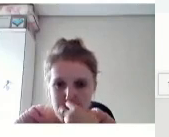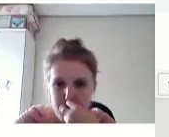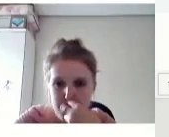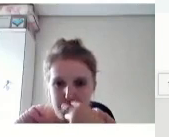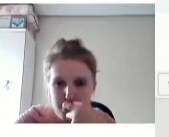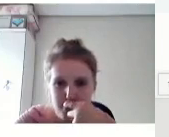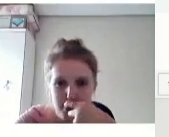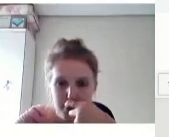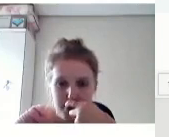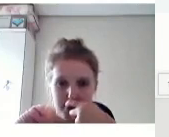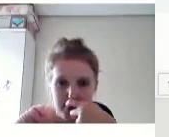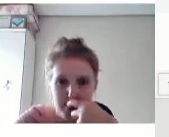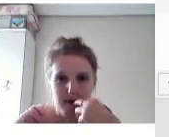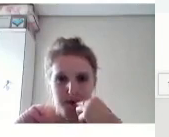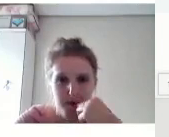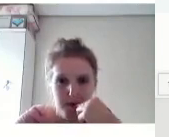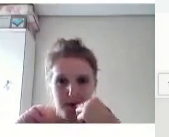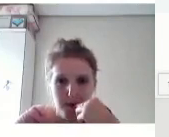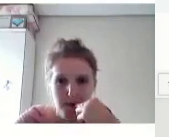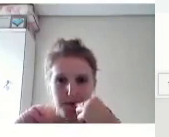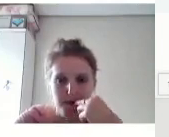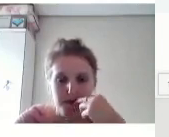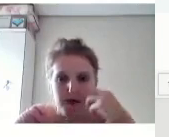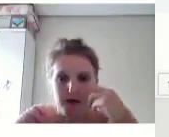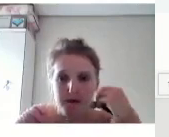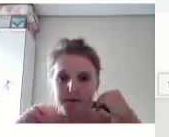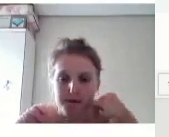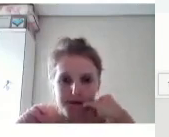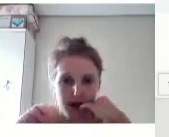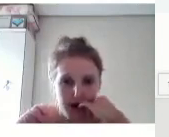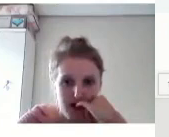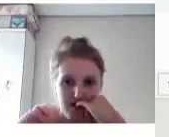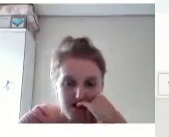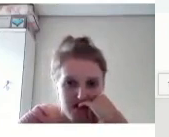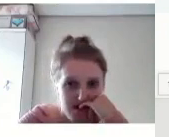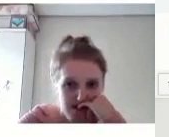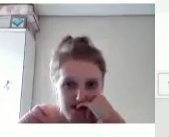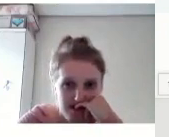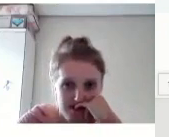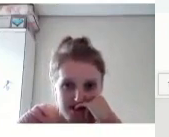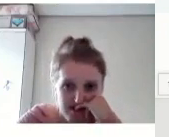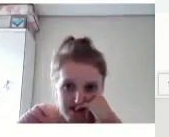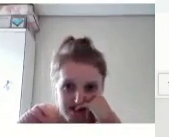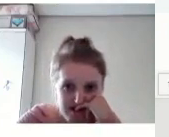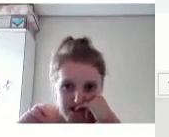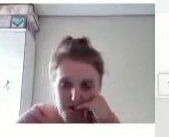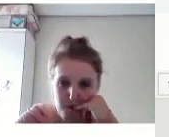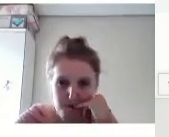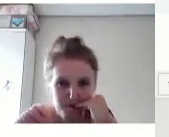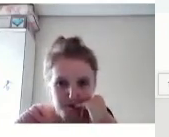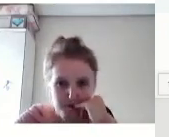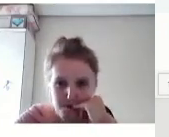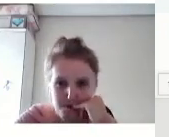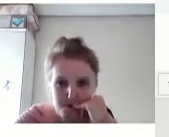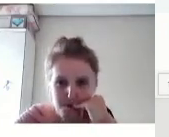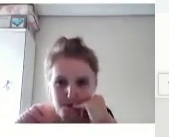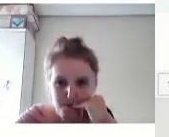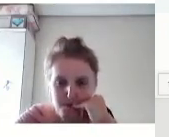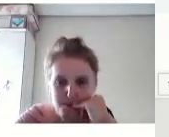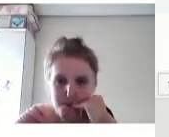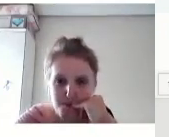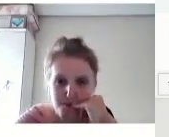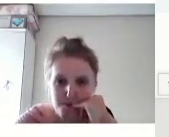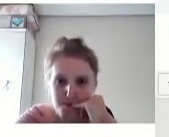Muito bem. Agora, como a gente já construiu uma teoria hamiltoniana dos campos clássicos, que tem o